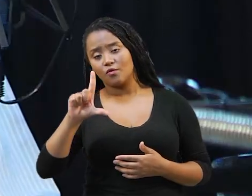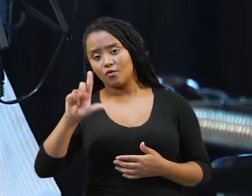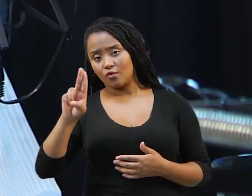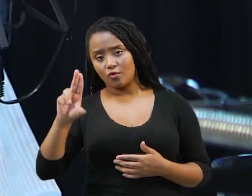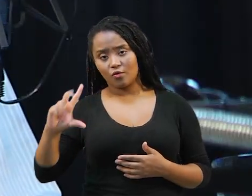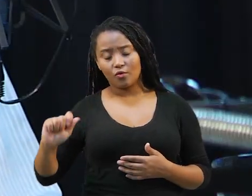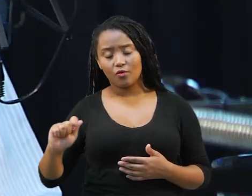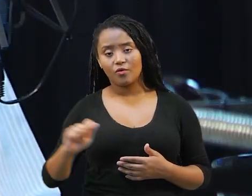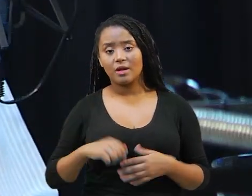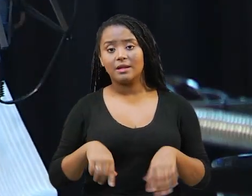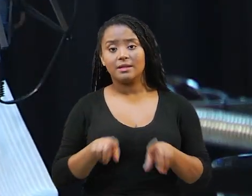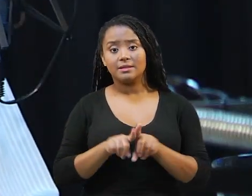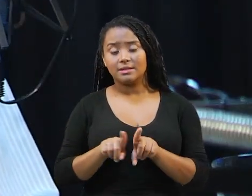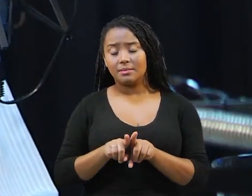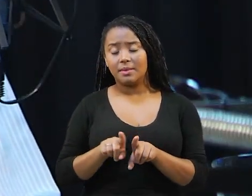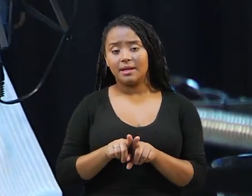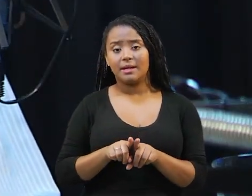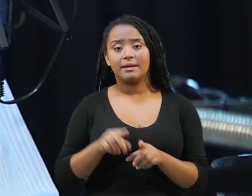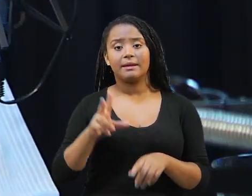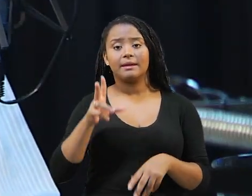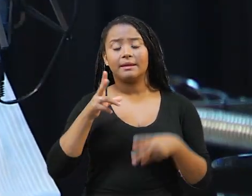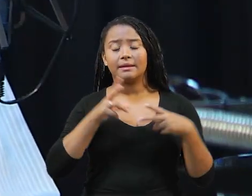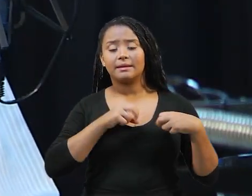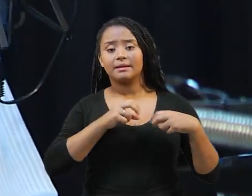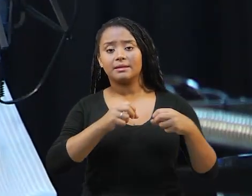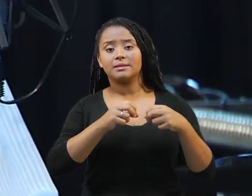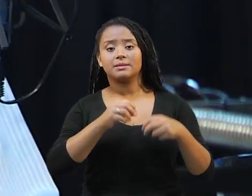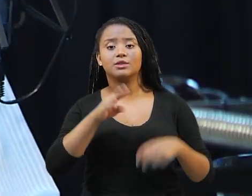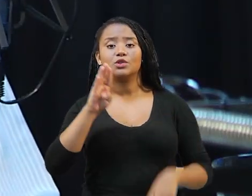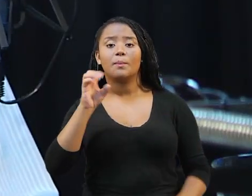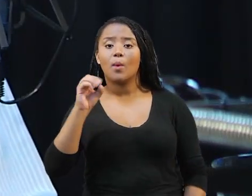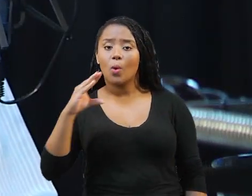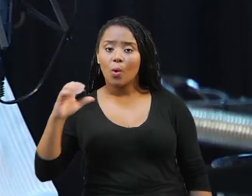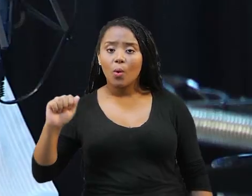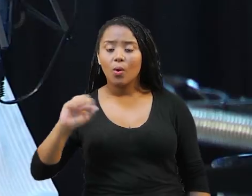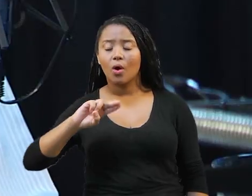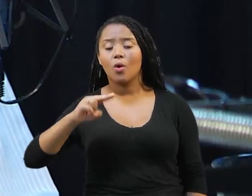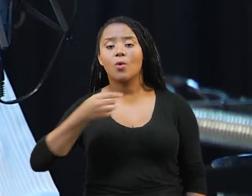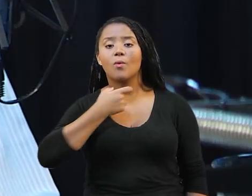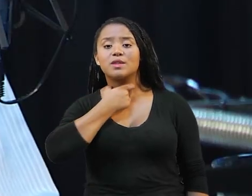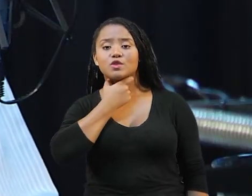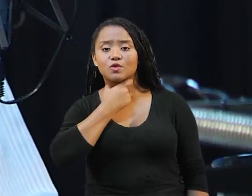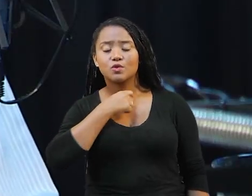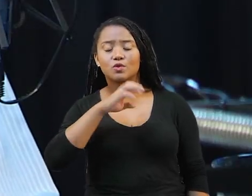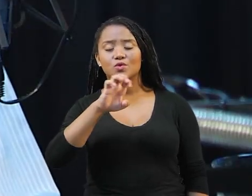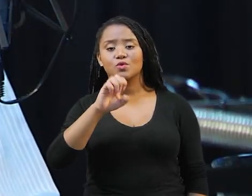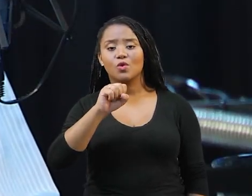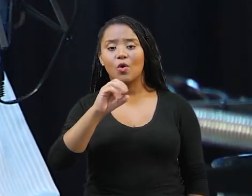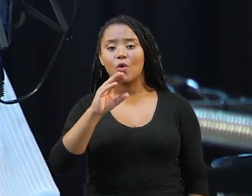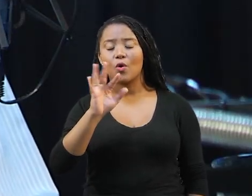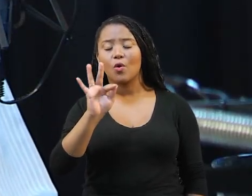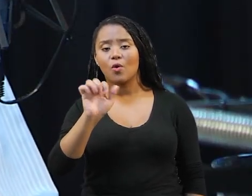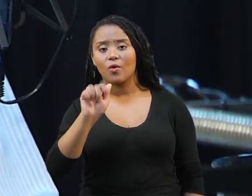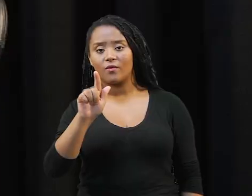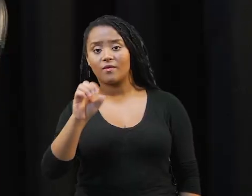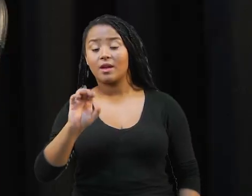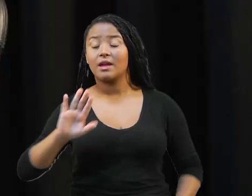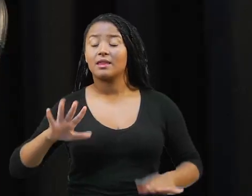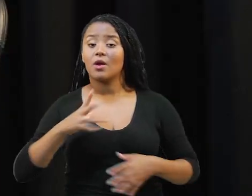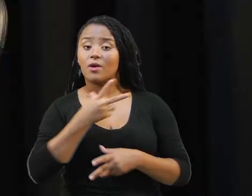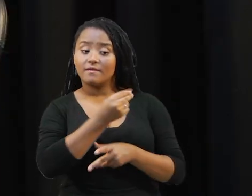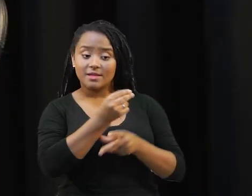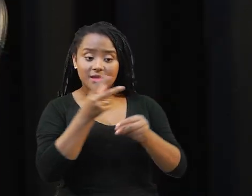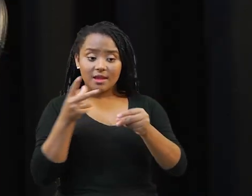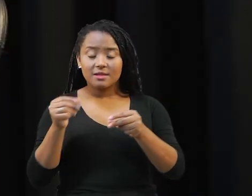também, de boca, de esôfago, né? Então, a vacinação é importantíssima,